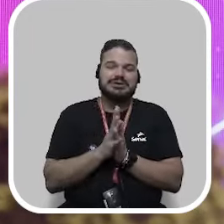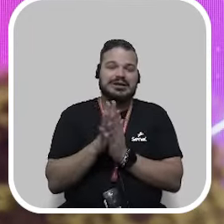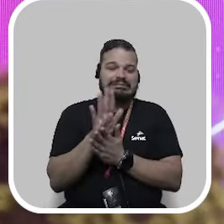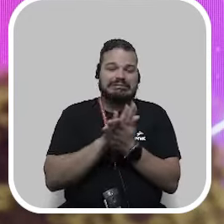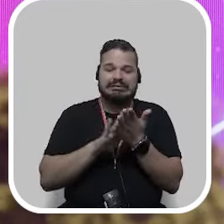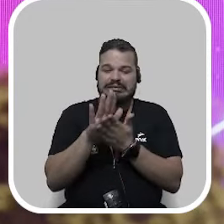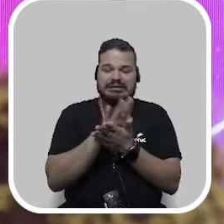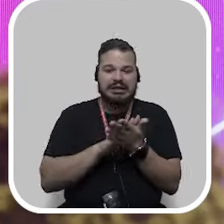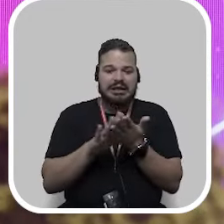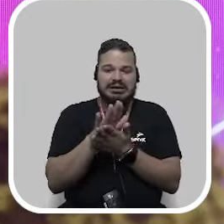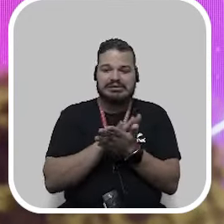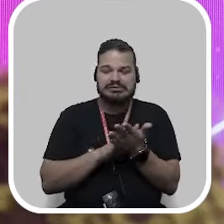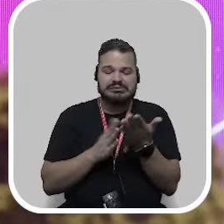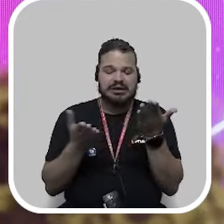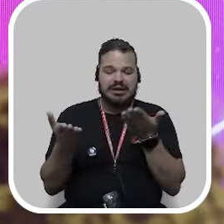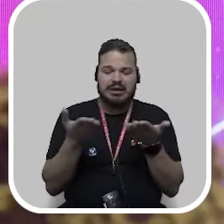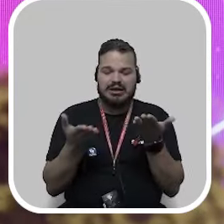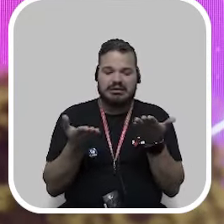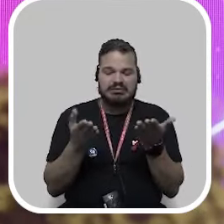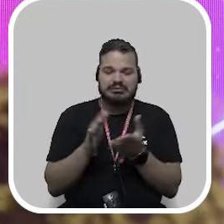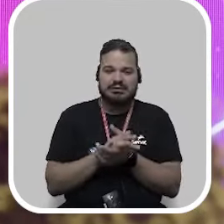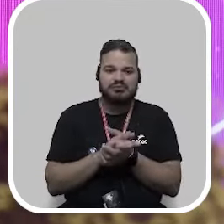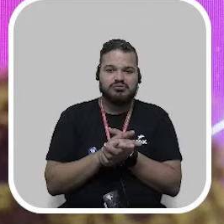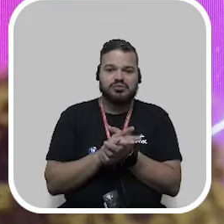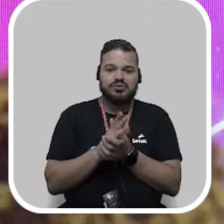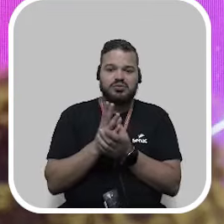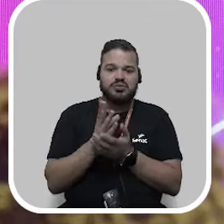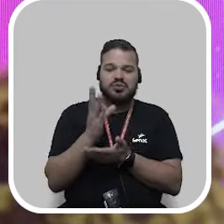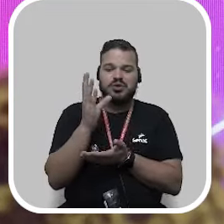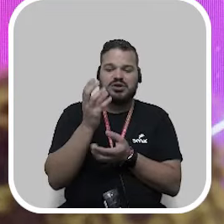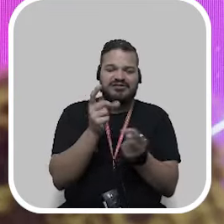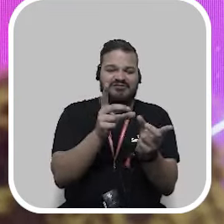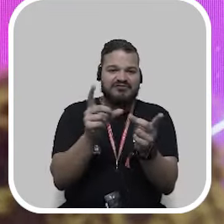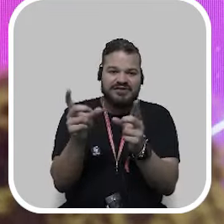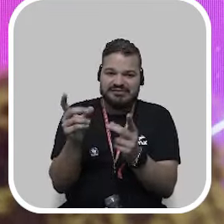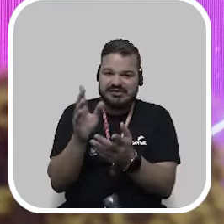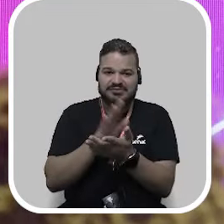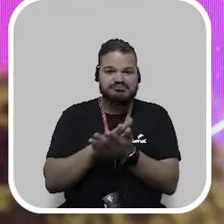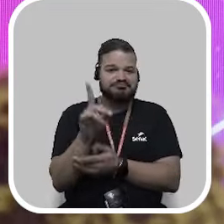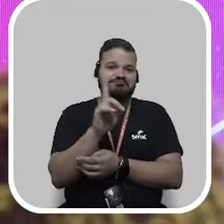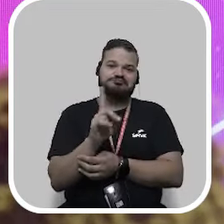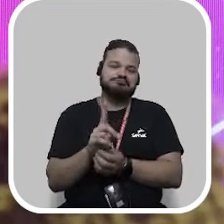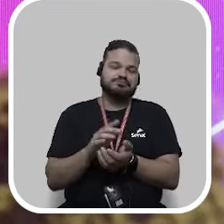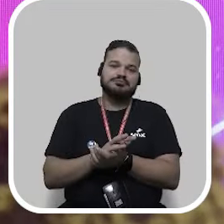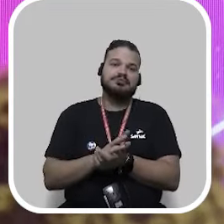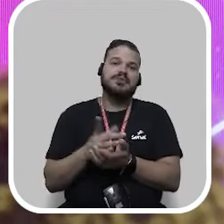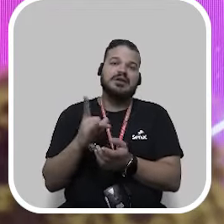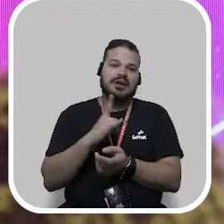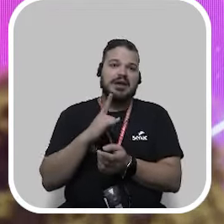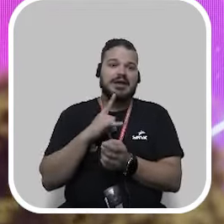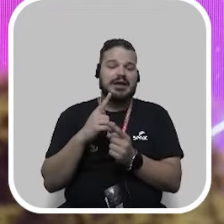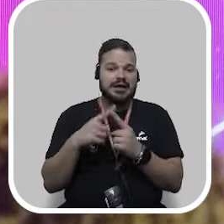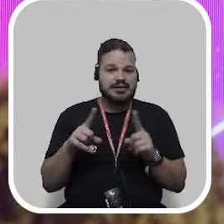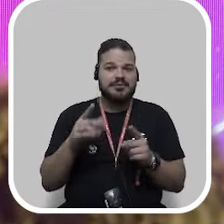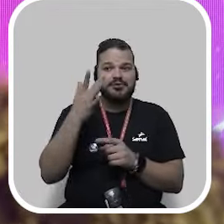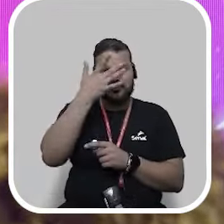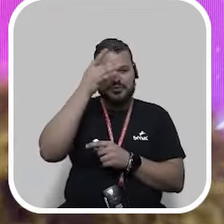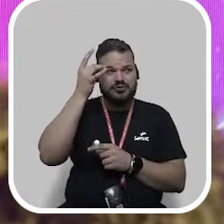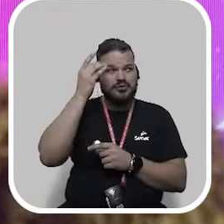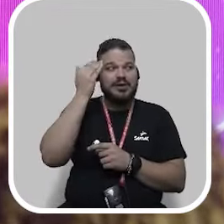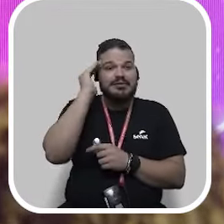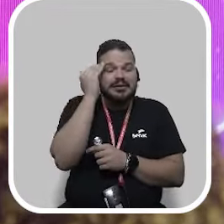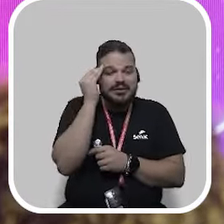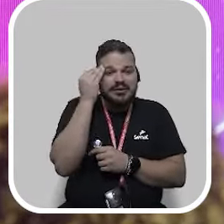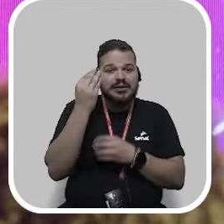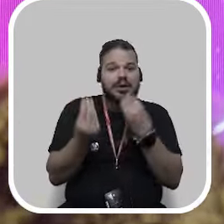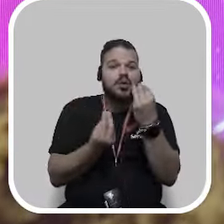nada acessível e nada comercial então eu acho que esse livro ele ter até PR as pessoas entenderem porque